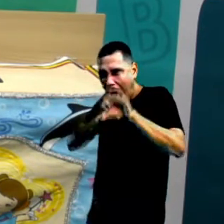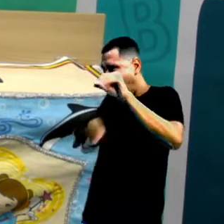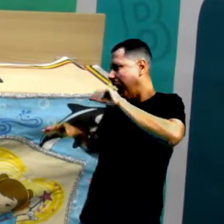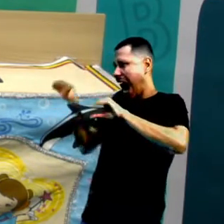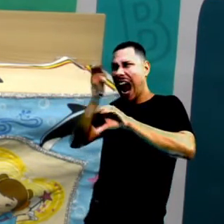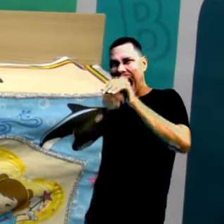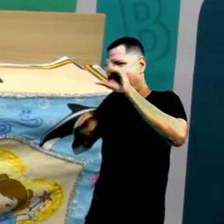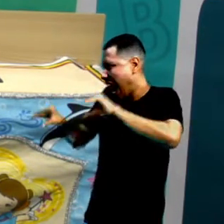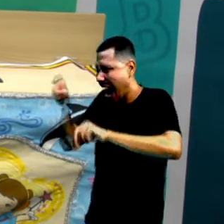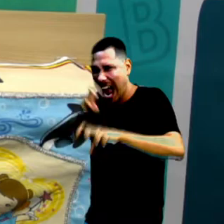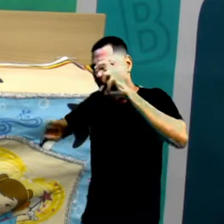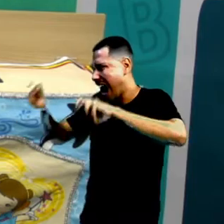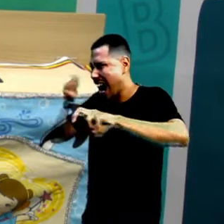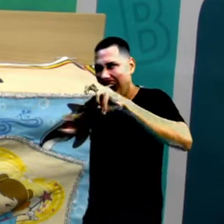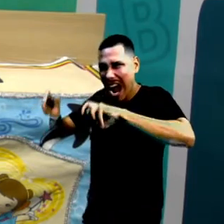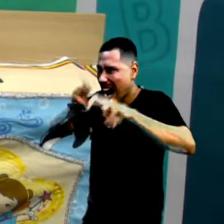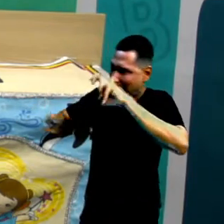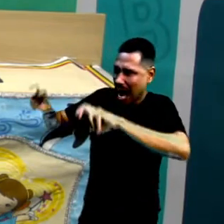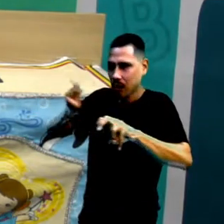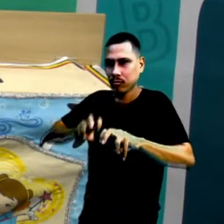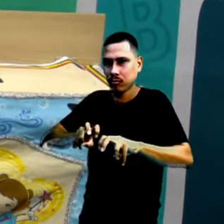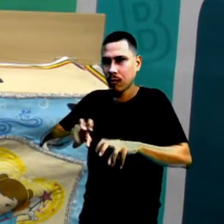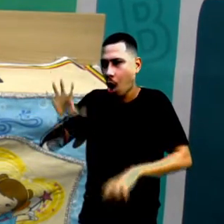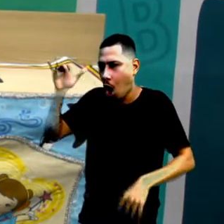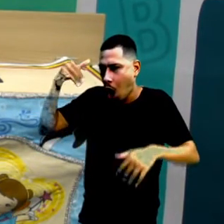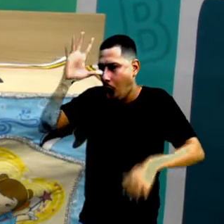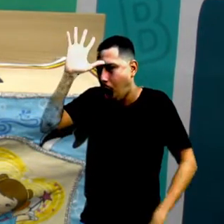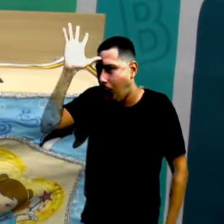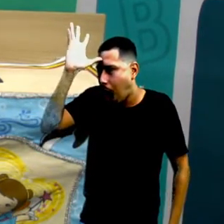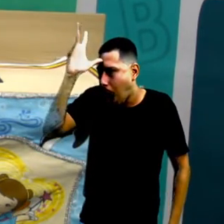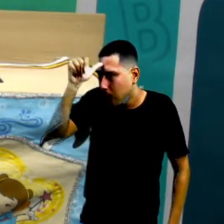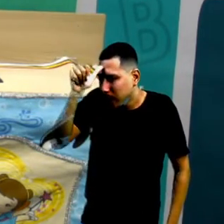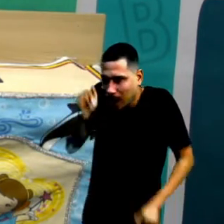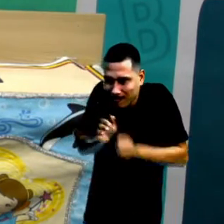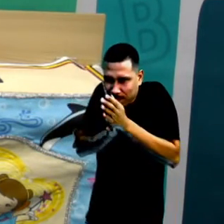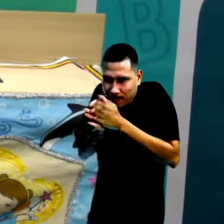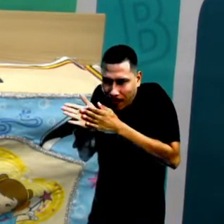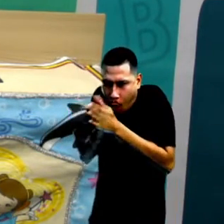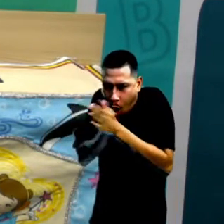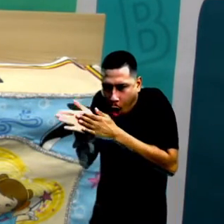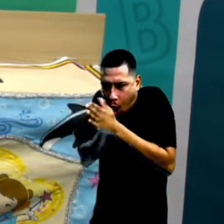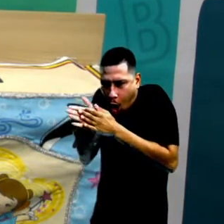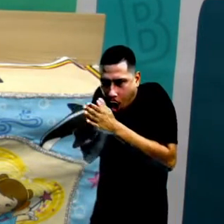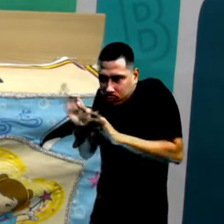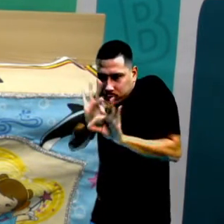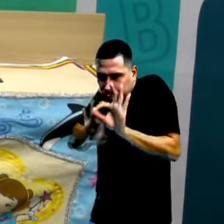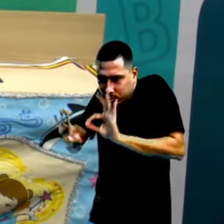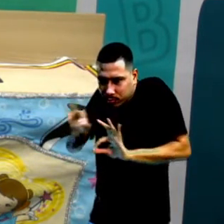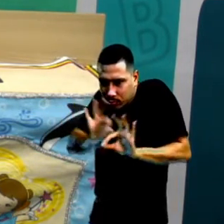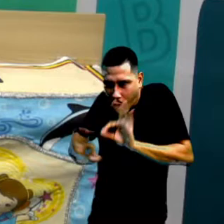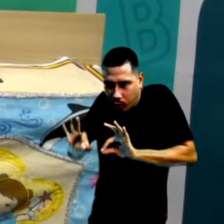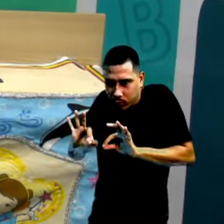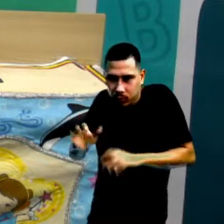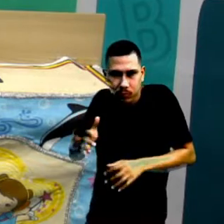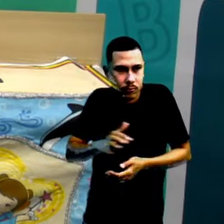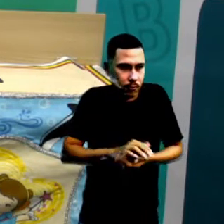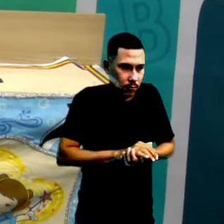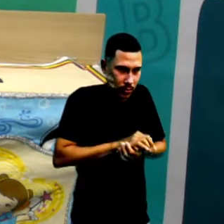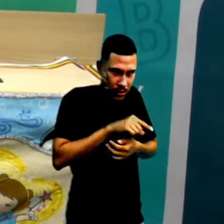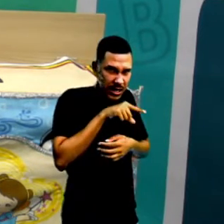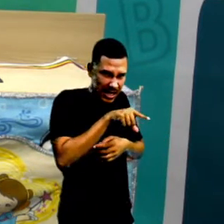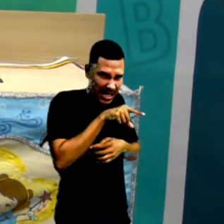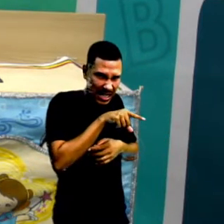comprar lá um plano e enquanto a mimosa